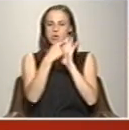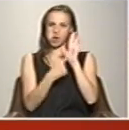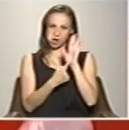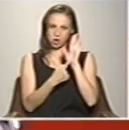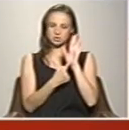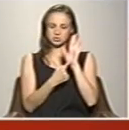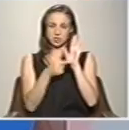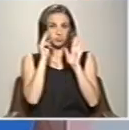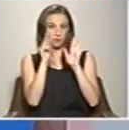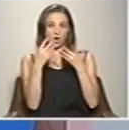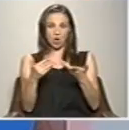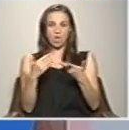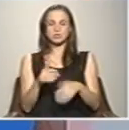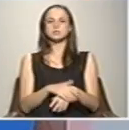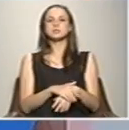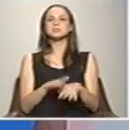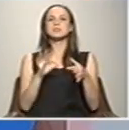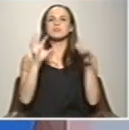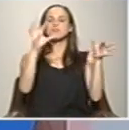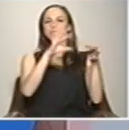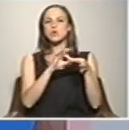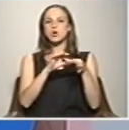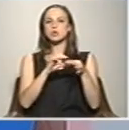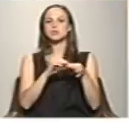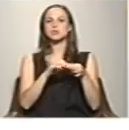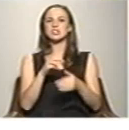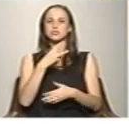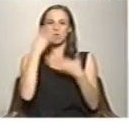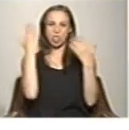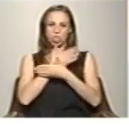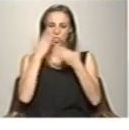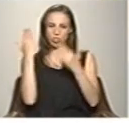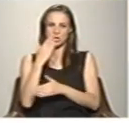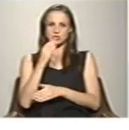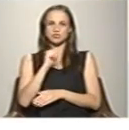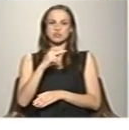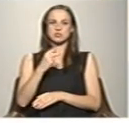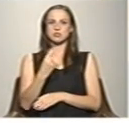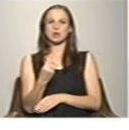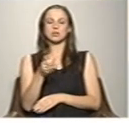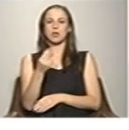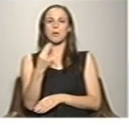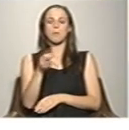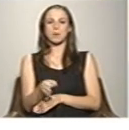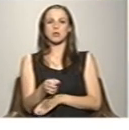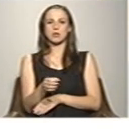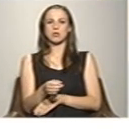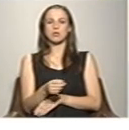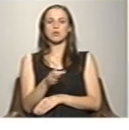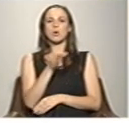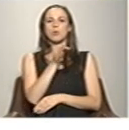Exatamente. Dentro do site da Startup Buzz tem uma ligação ao site do 3-Day Startup, mas também posso dizer aqui o site do 3-Day Startup, é